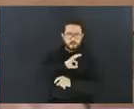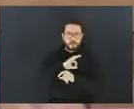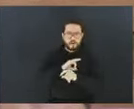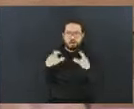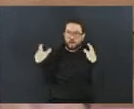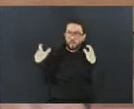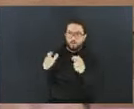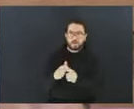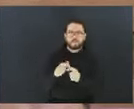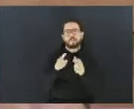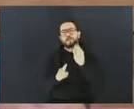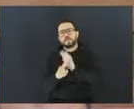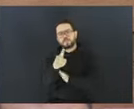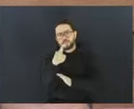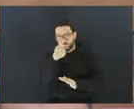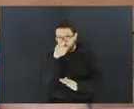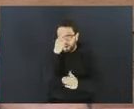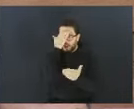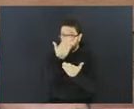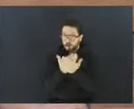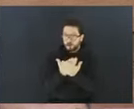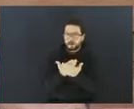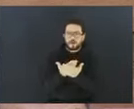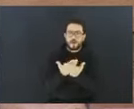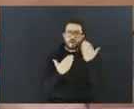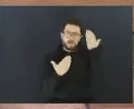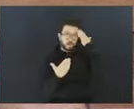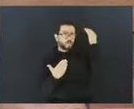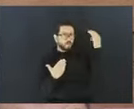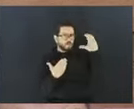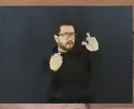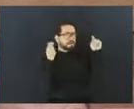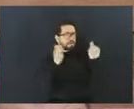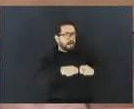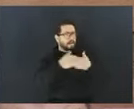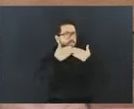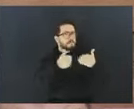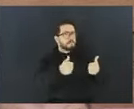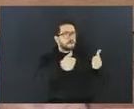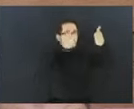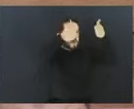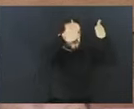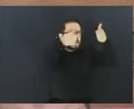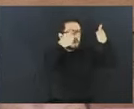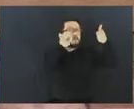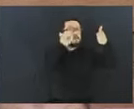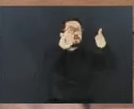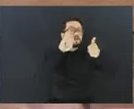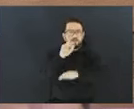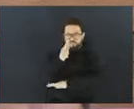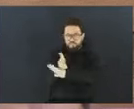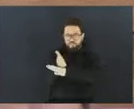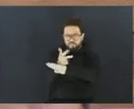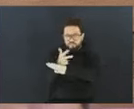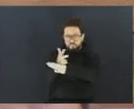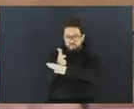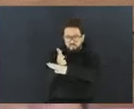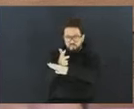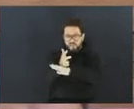a segurança de Curitiba pode ser melhorada a partir da tecnologia de monitoramento nas fardas? Os dados apontam que